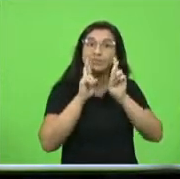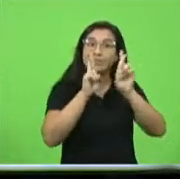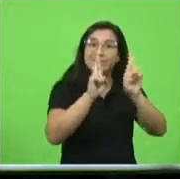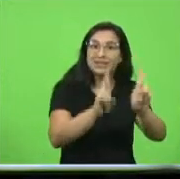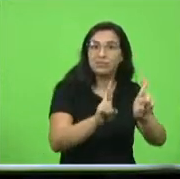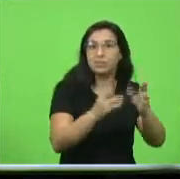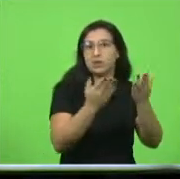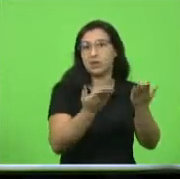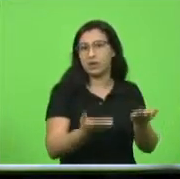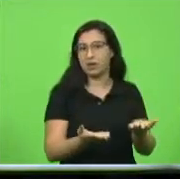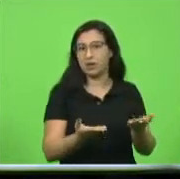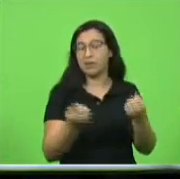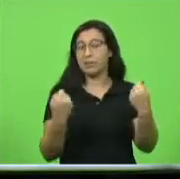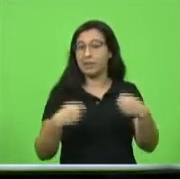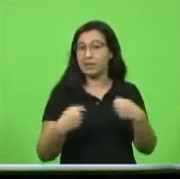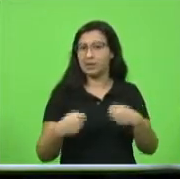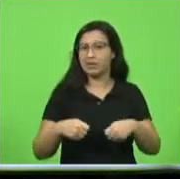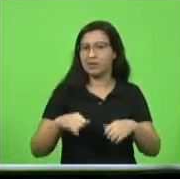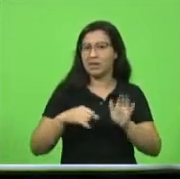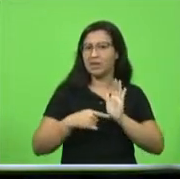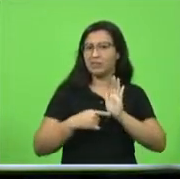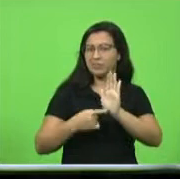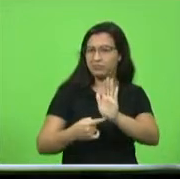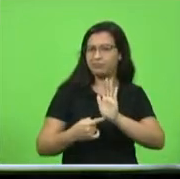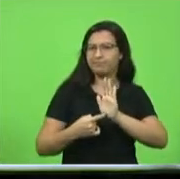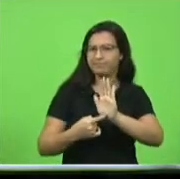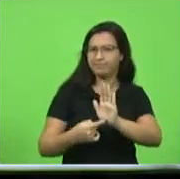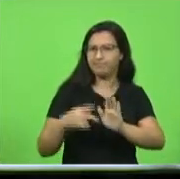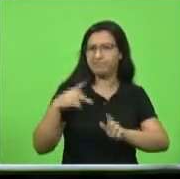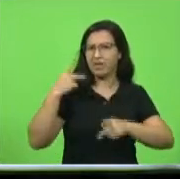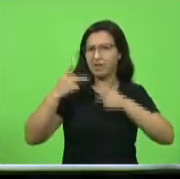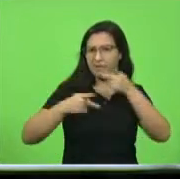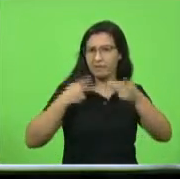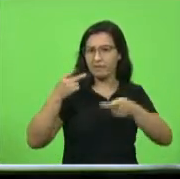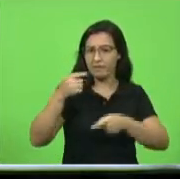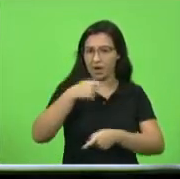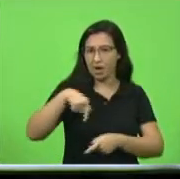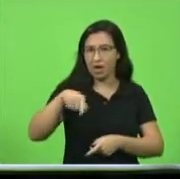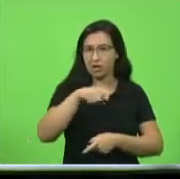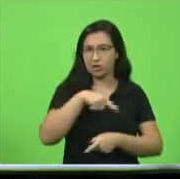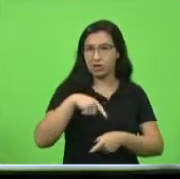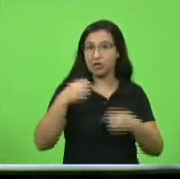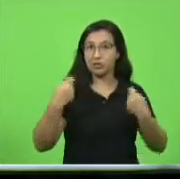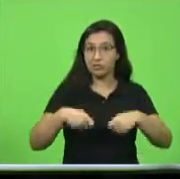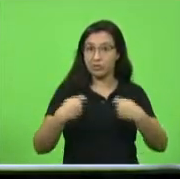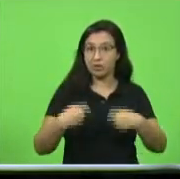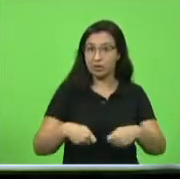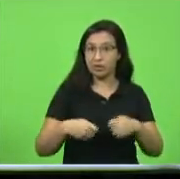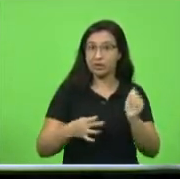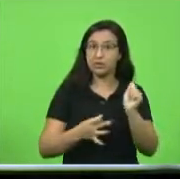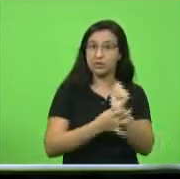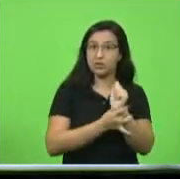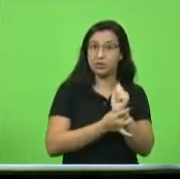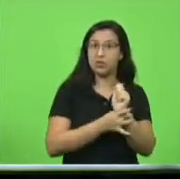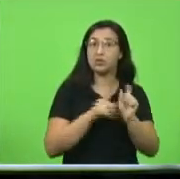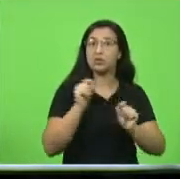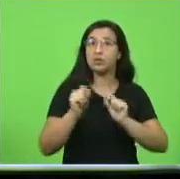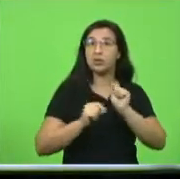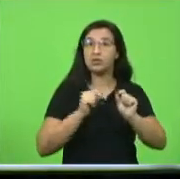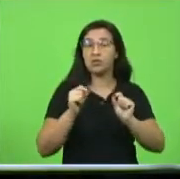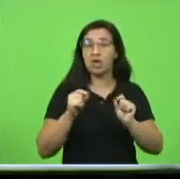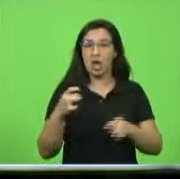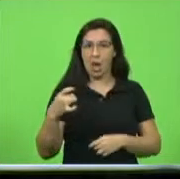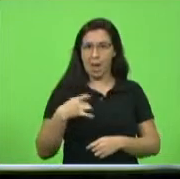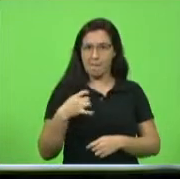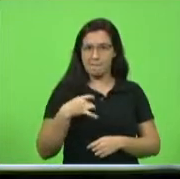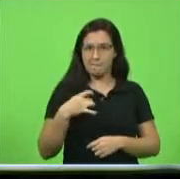nas denúncias que a gente faz e nas falas que a gente faz, a gente tenha que ter a garantia de não ter medo